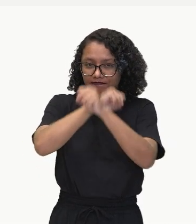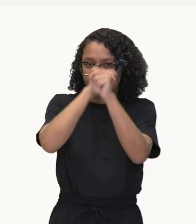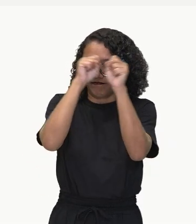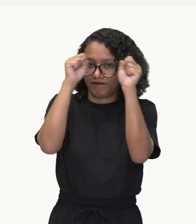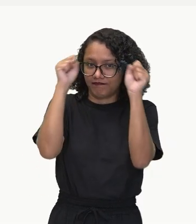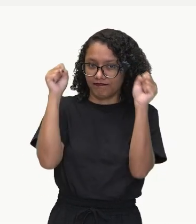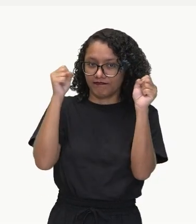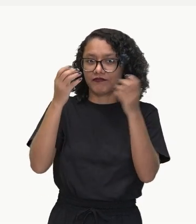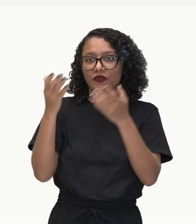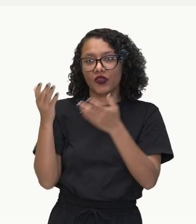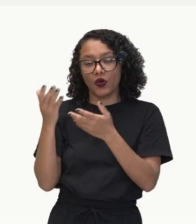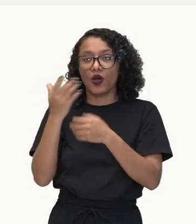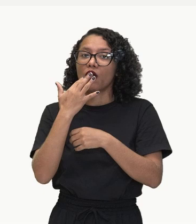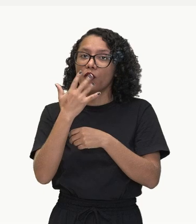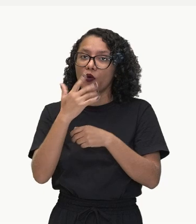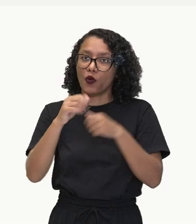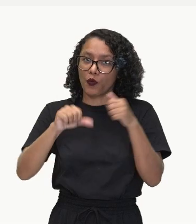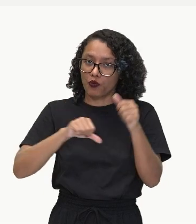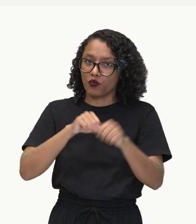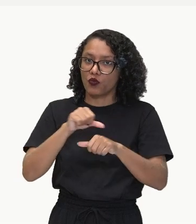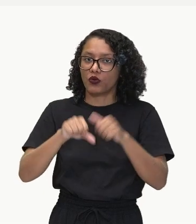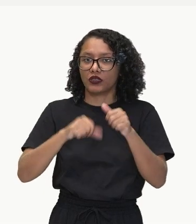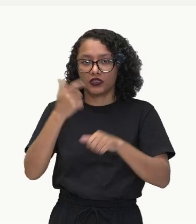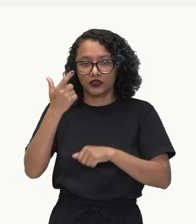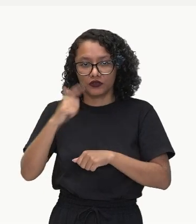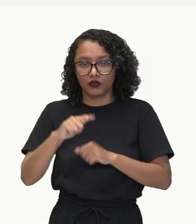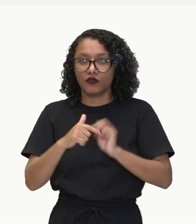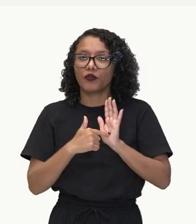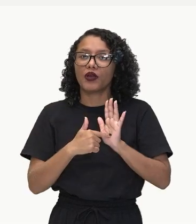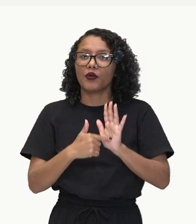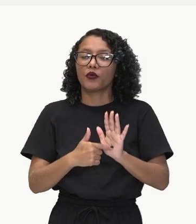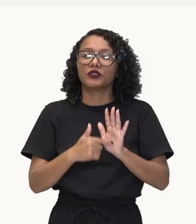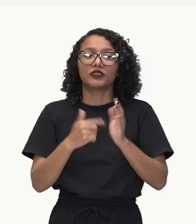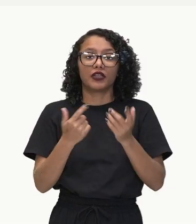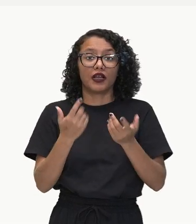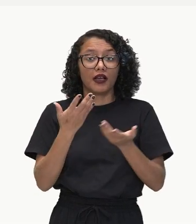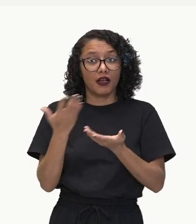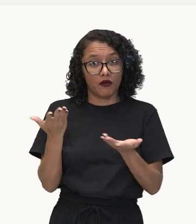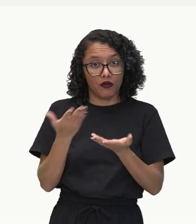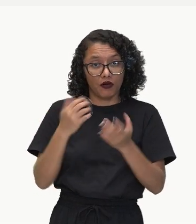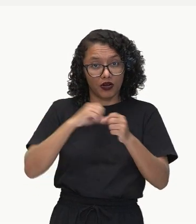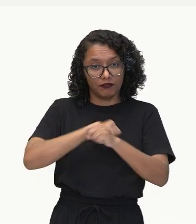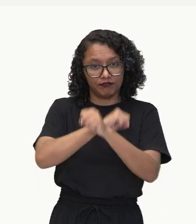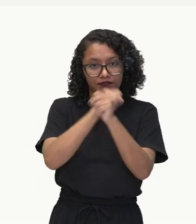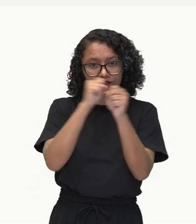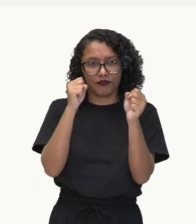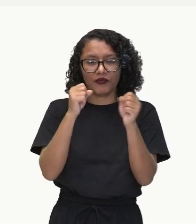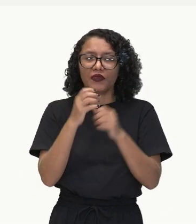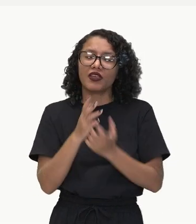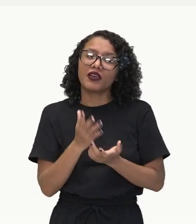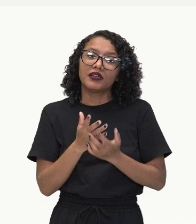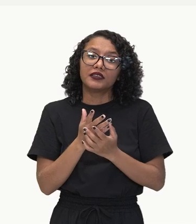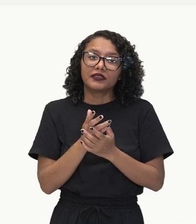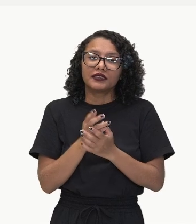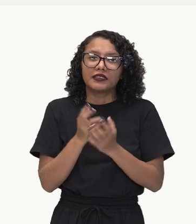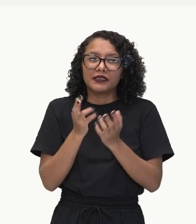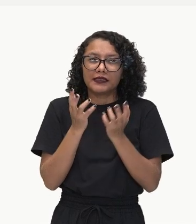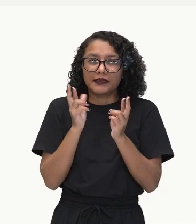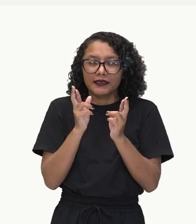também muda a paleta de cores aqui, indicando que ele acordou, olha só. Toda noite deveria ser uma